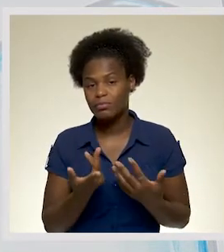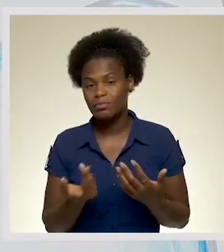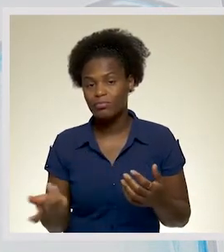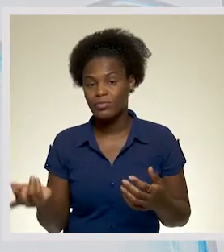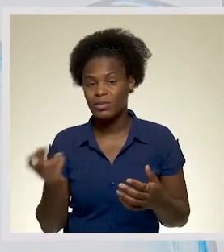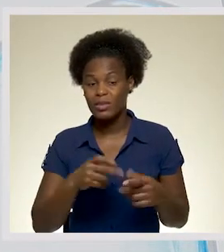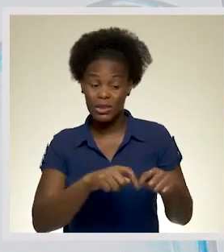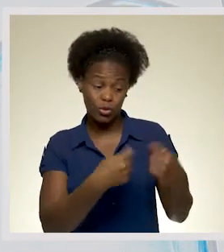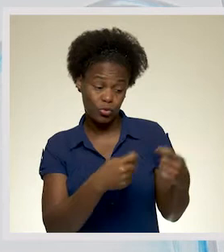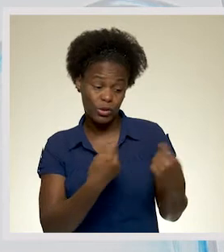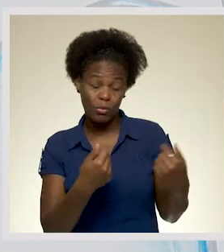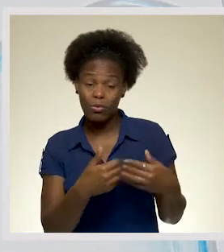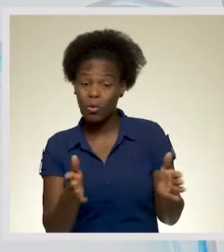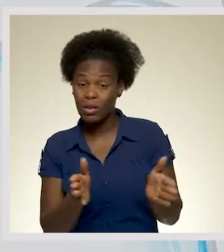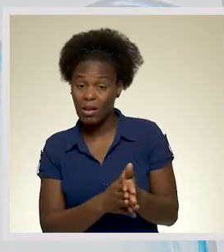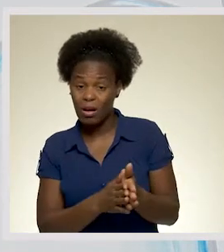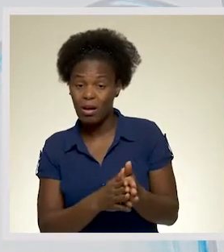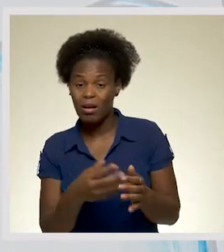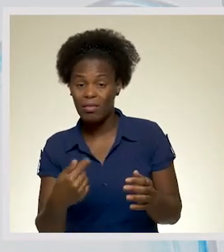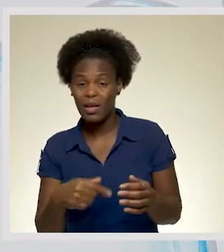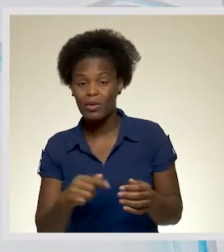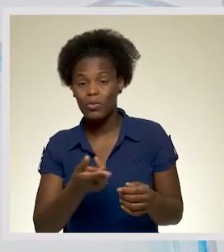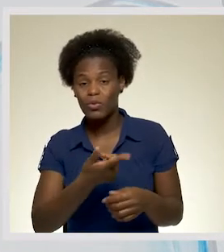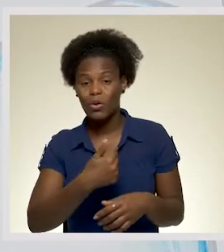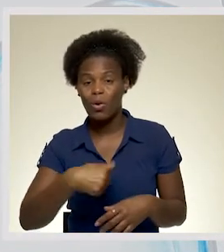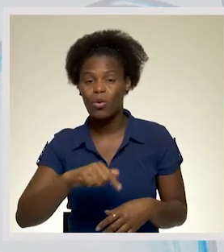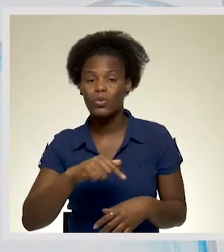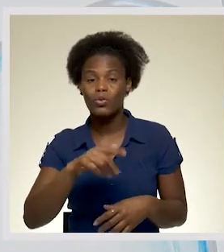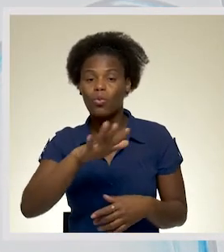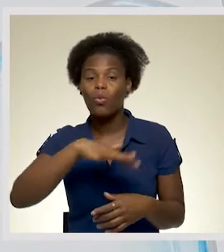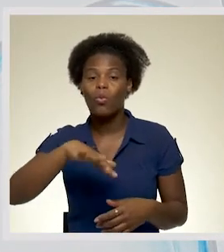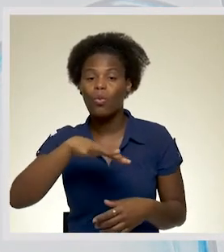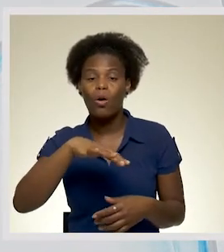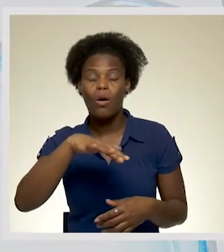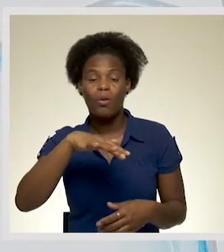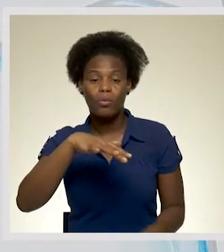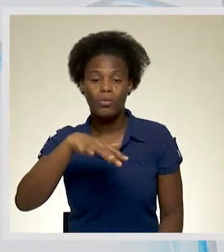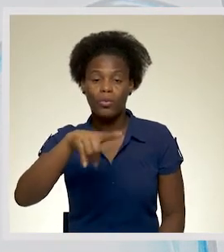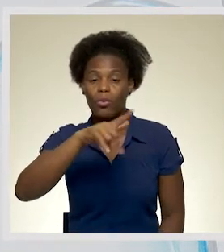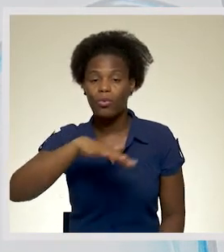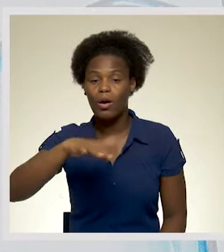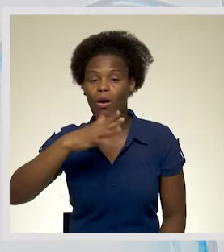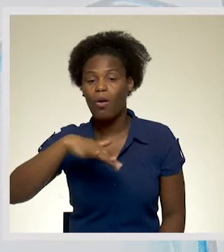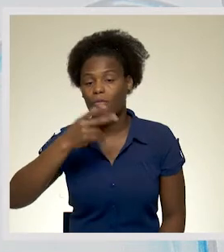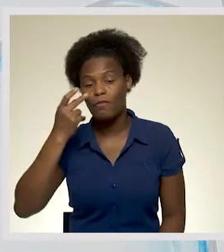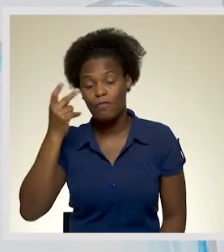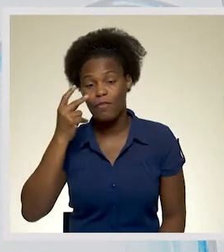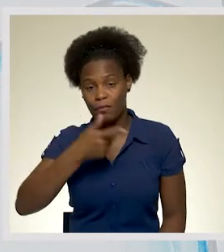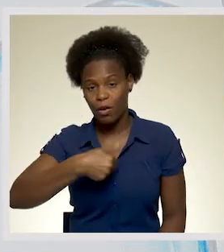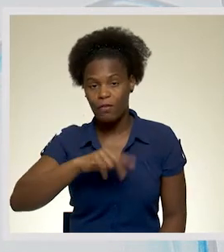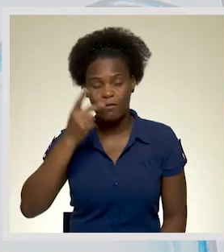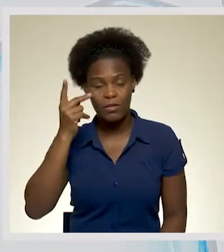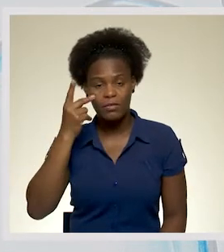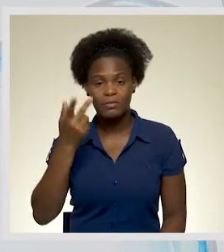uma destruição total do nosso meio onde estamos, ou então onde estamos inseridos, que é o